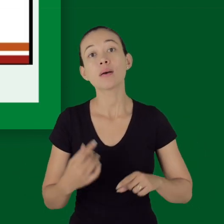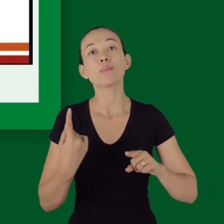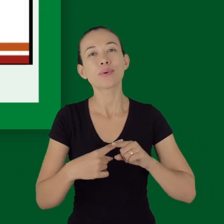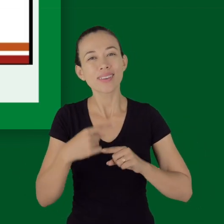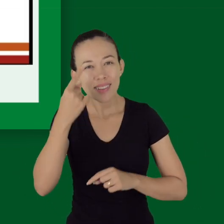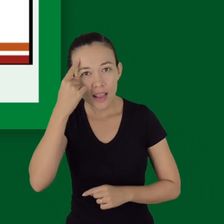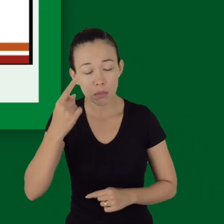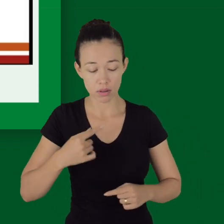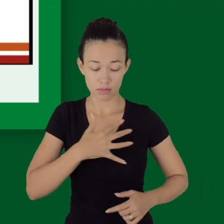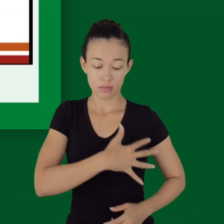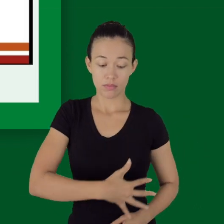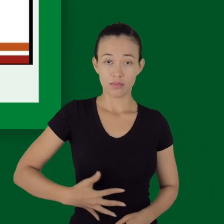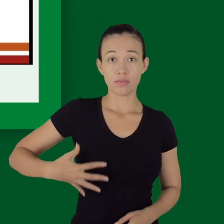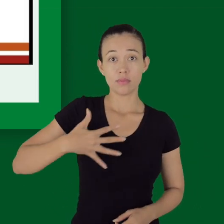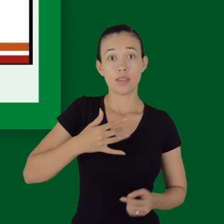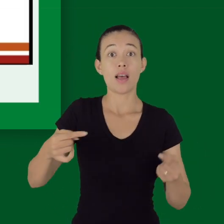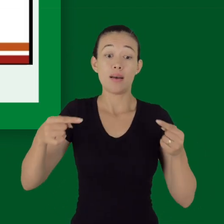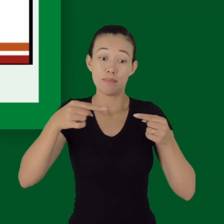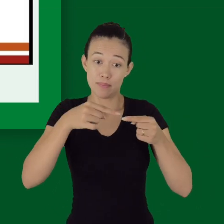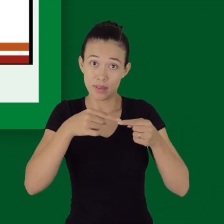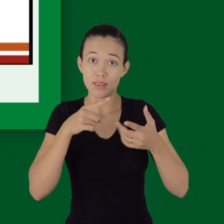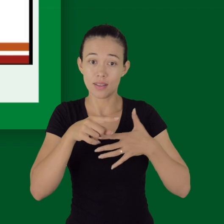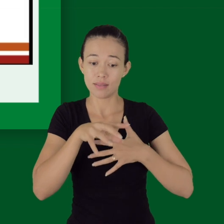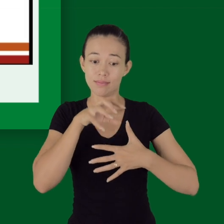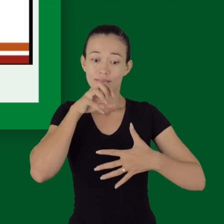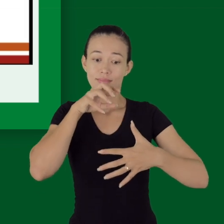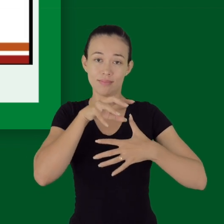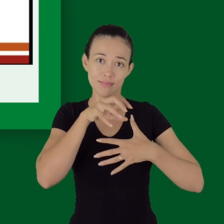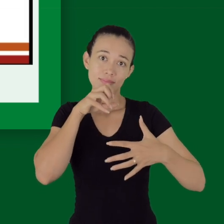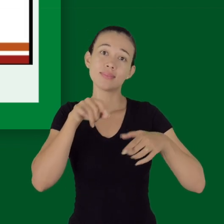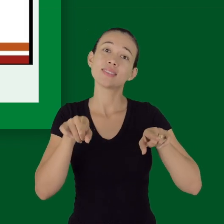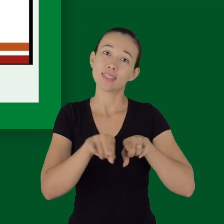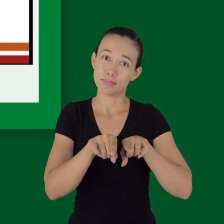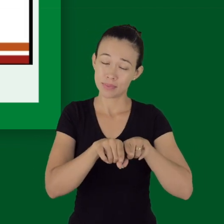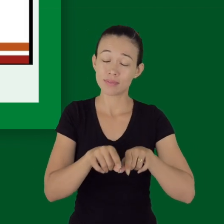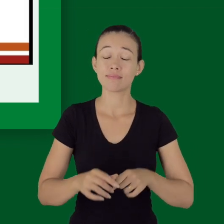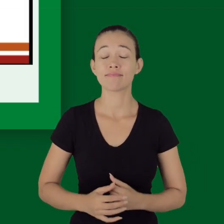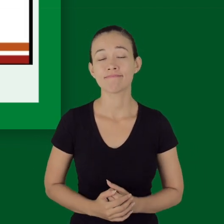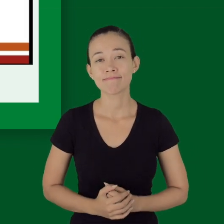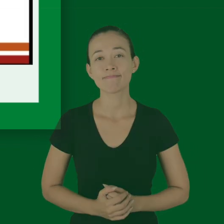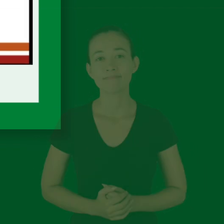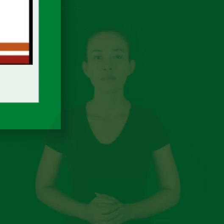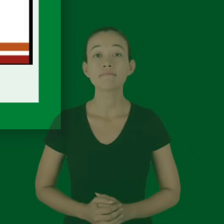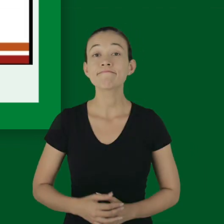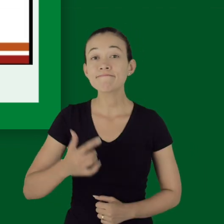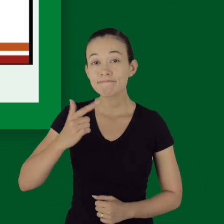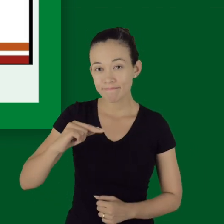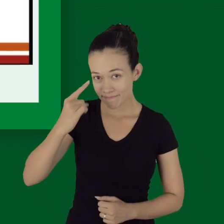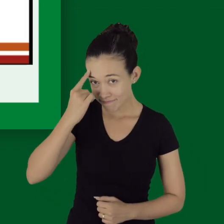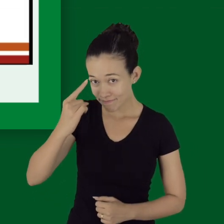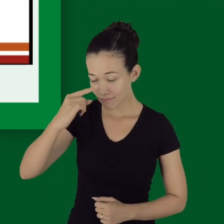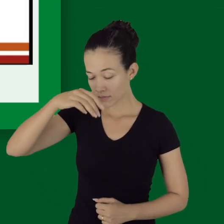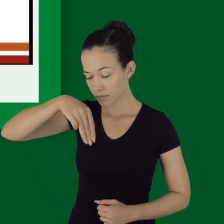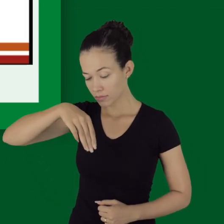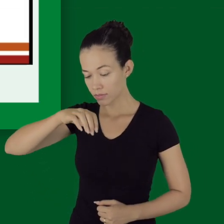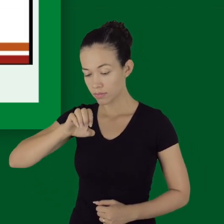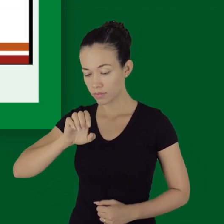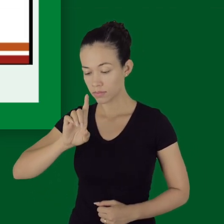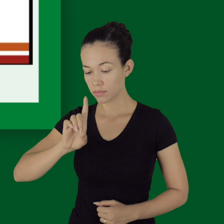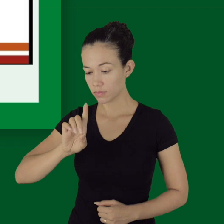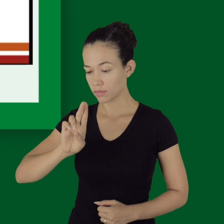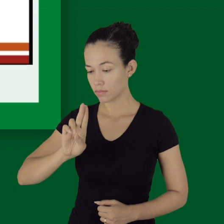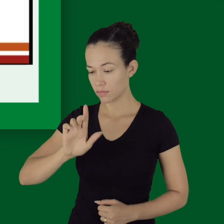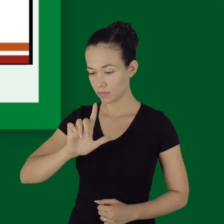gravidade, porque a região torácica ainda ineva a parte respiratória, área nobre. Então, e além de tudo, o